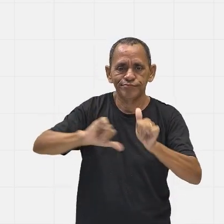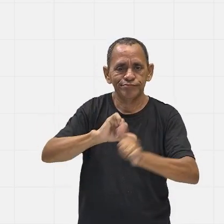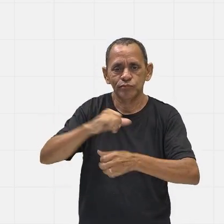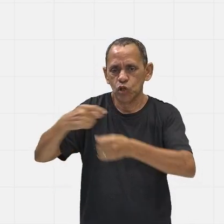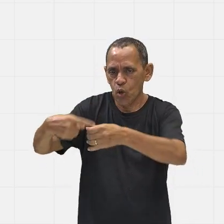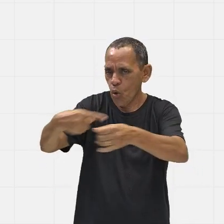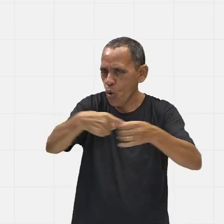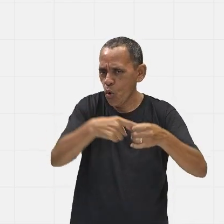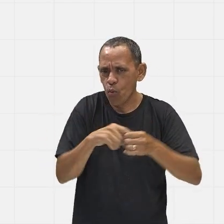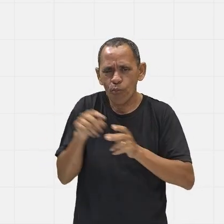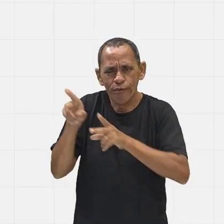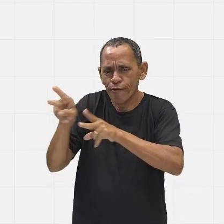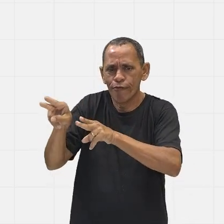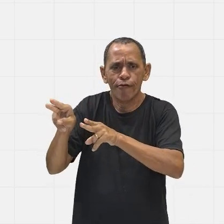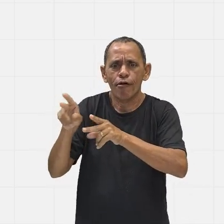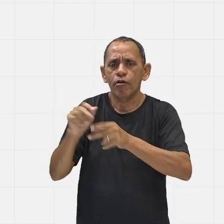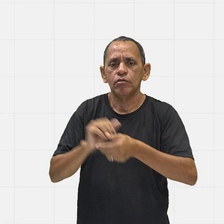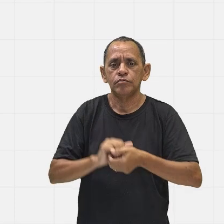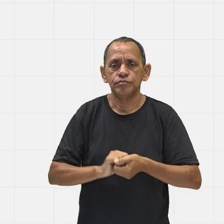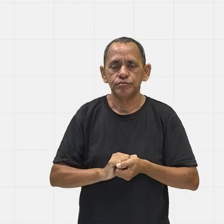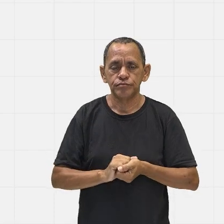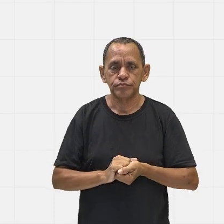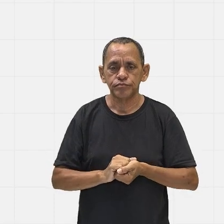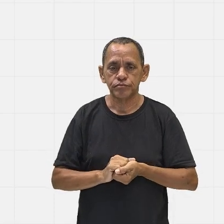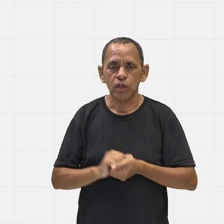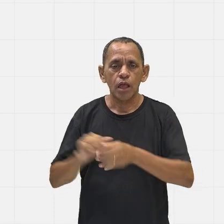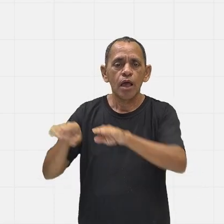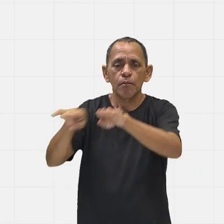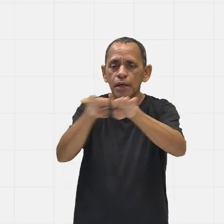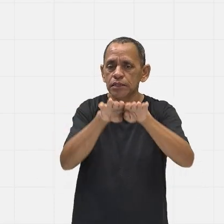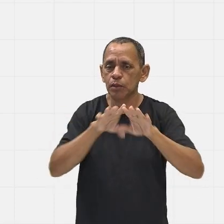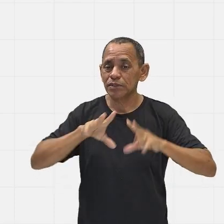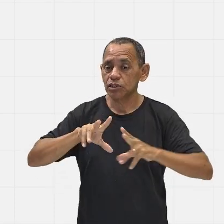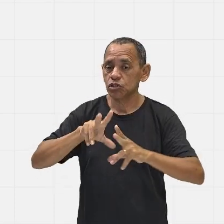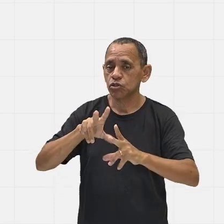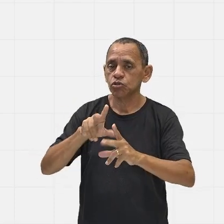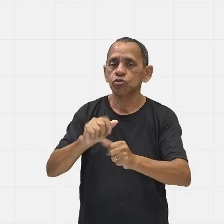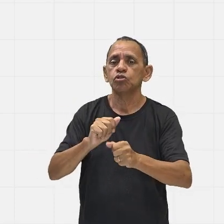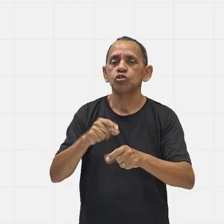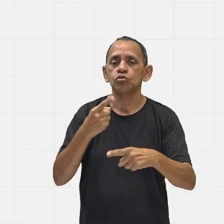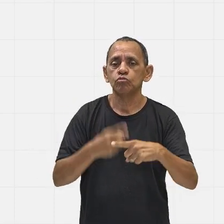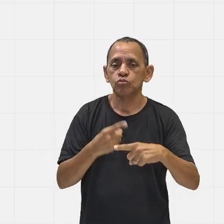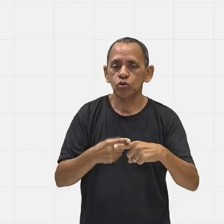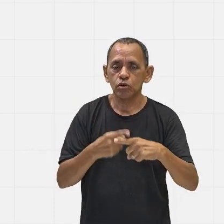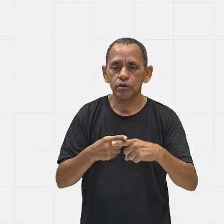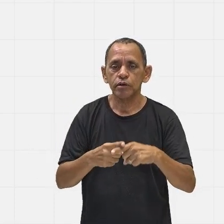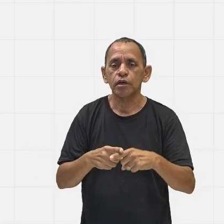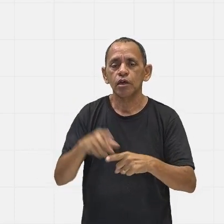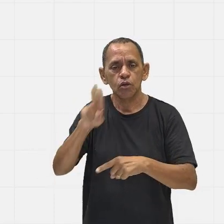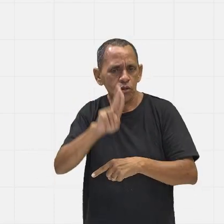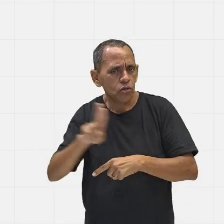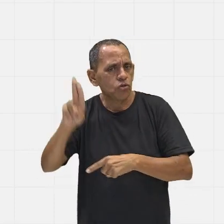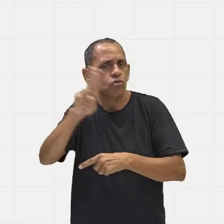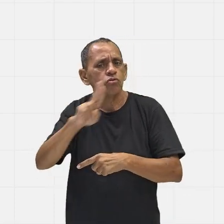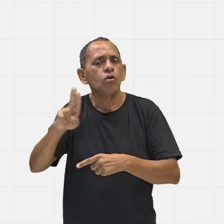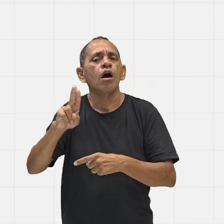Ela é padrão para todos os municípios. O que vai mudar é o usuário, que no caso é o login.